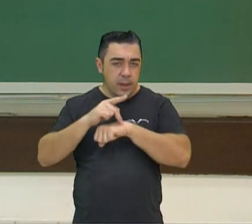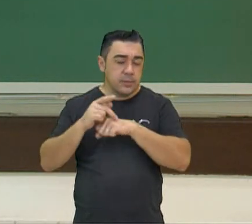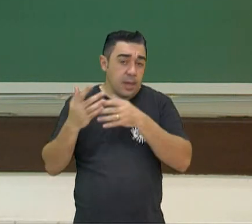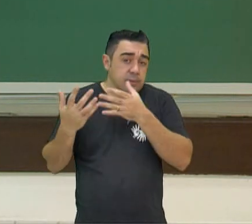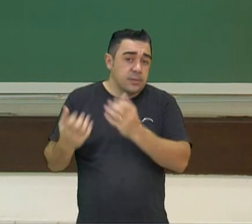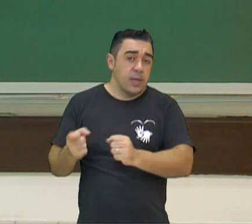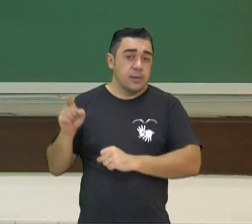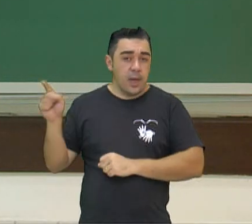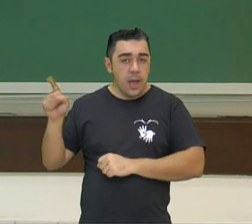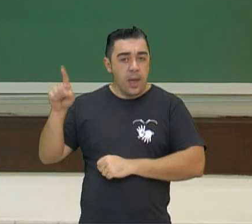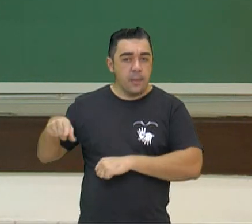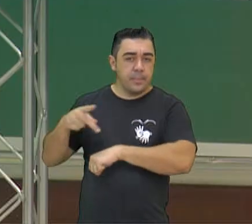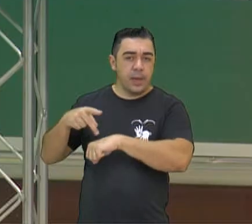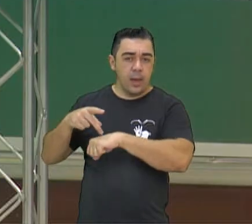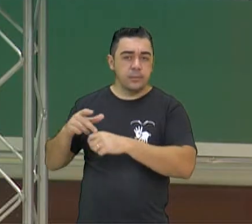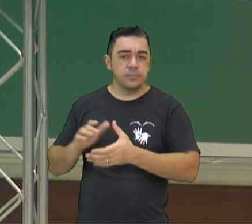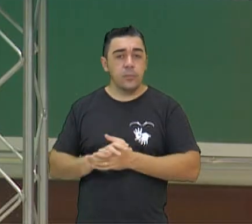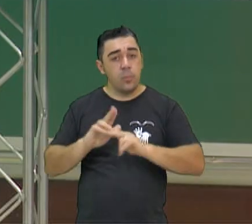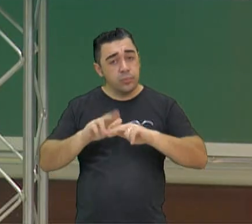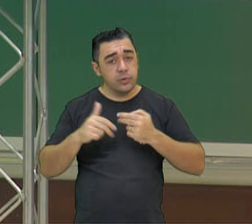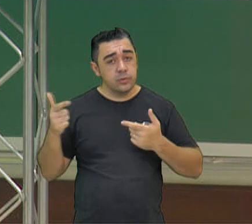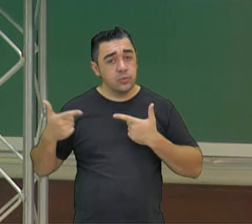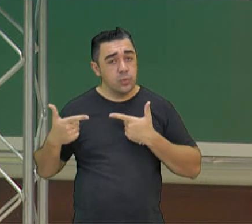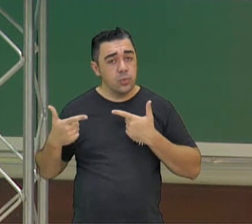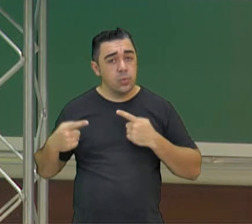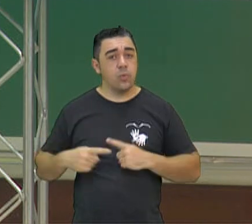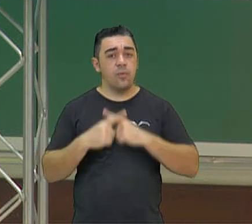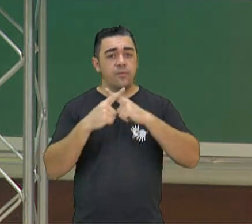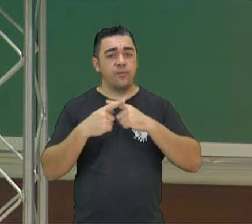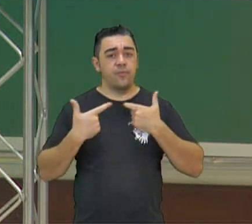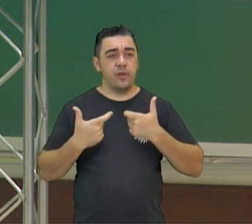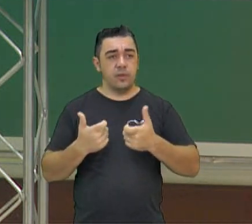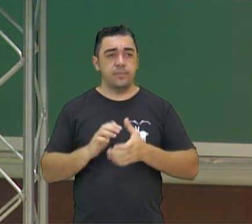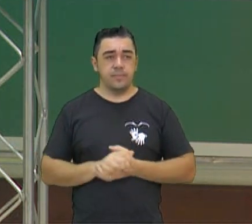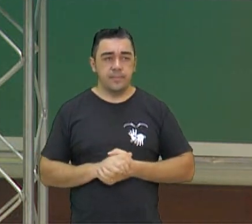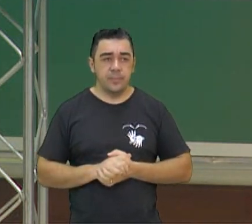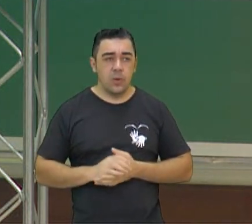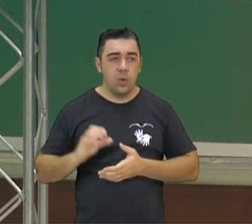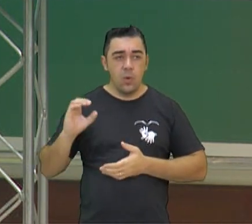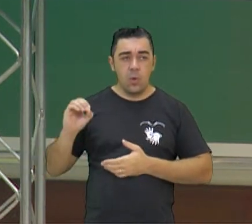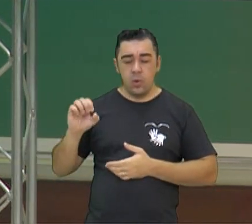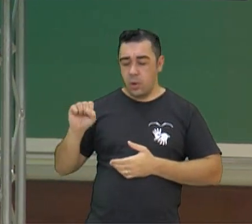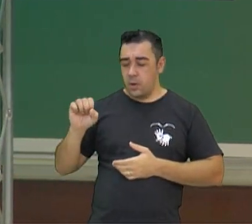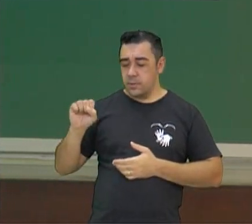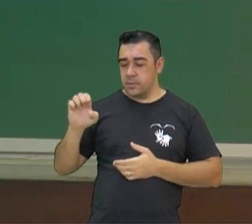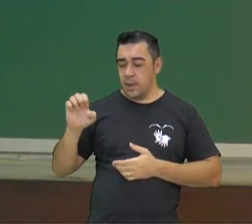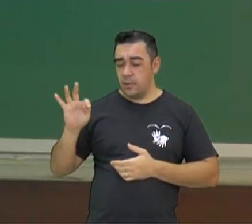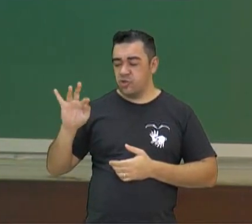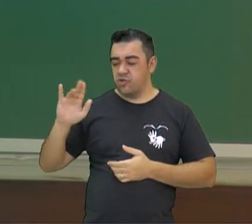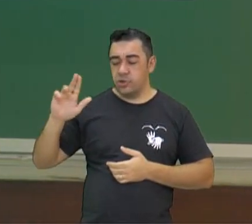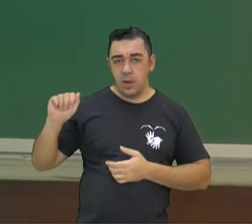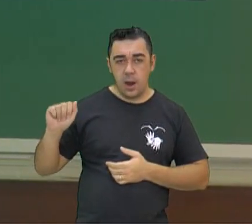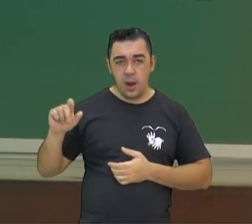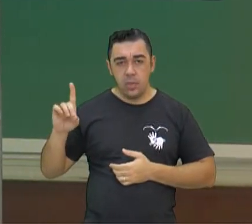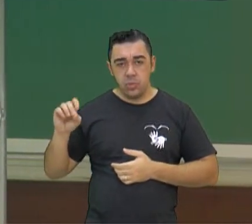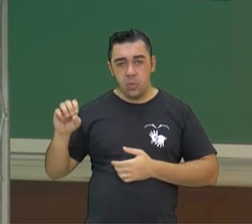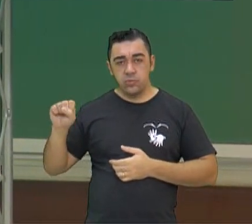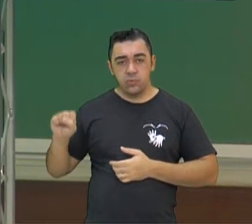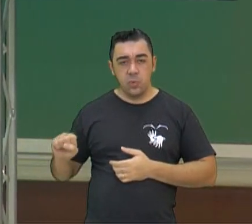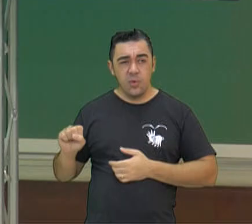gera conflito. Ossétia do Sul, esse território tem 4.000 quilômetros, é uma área muito